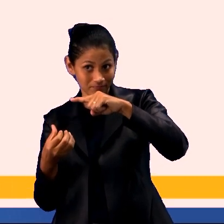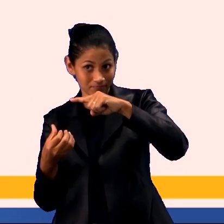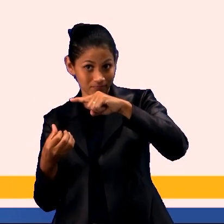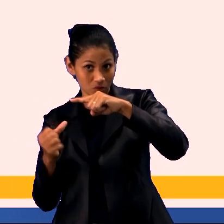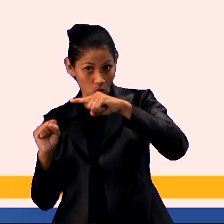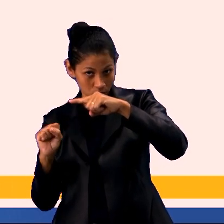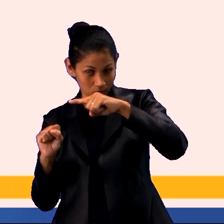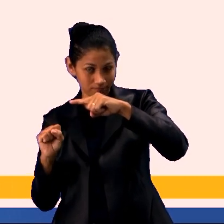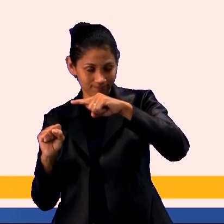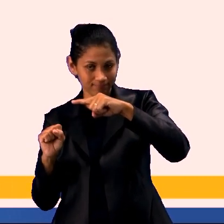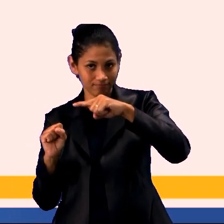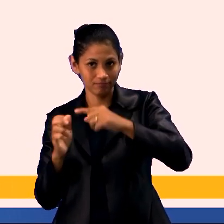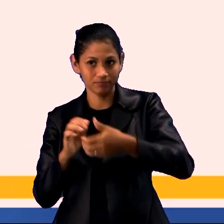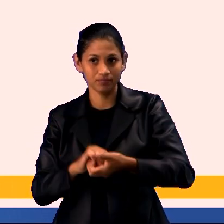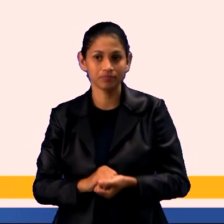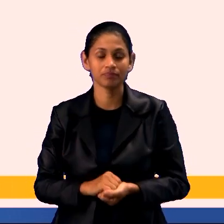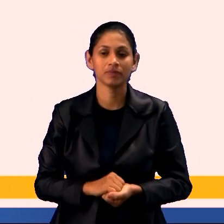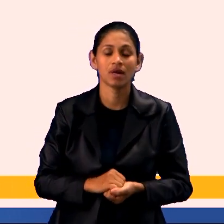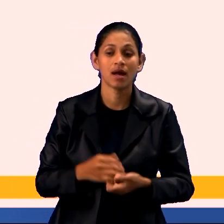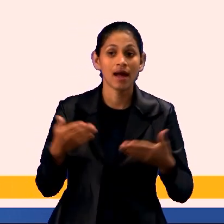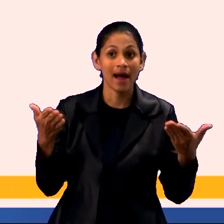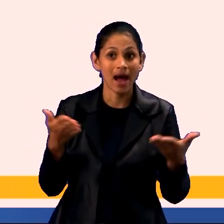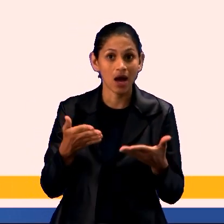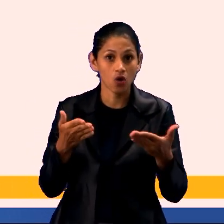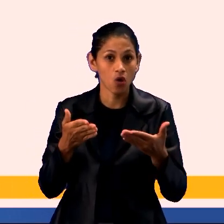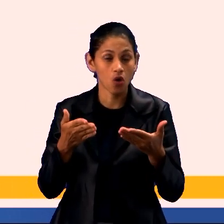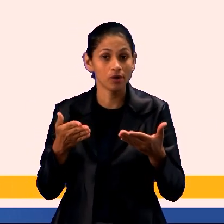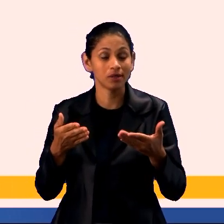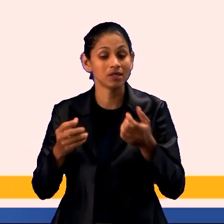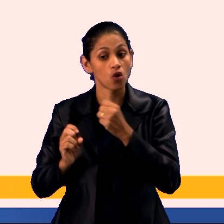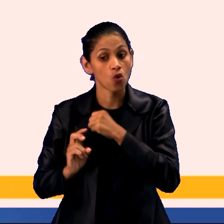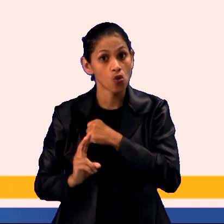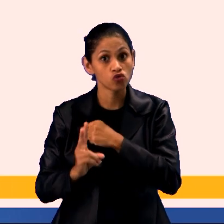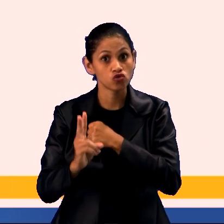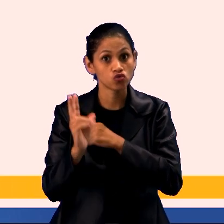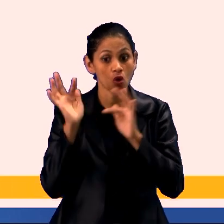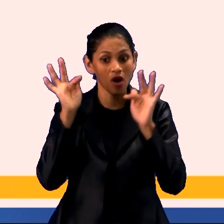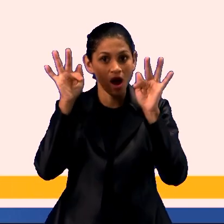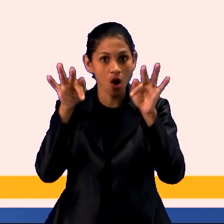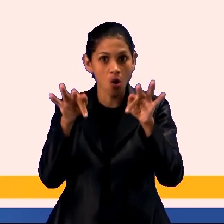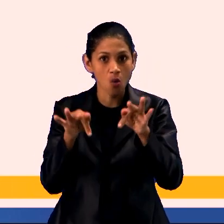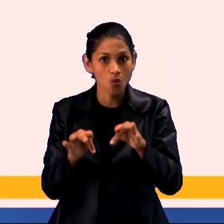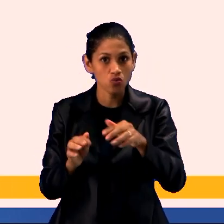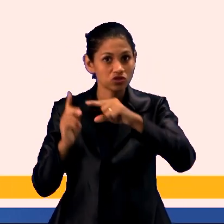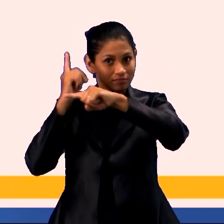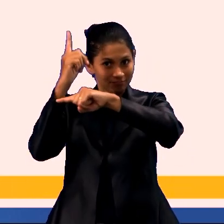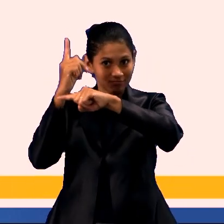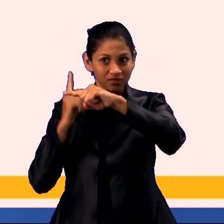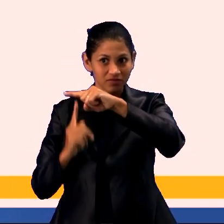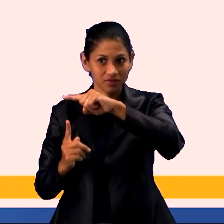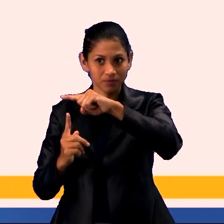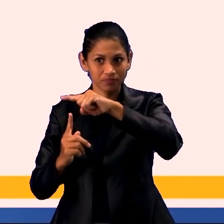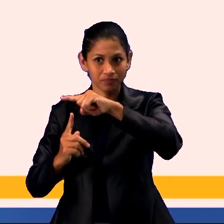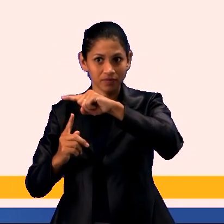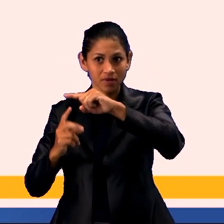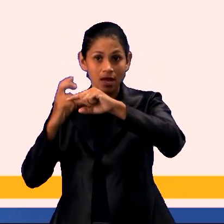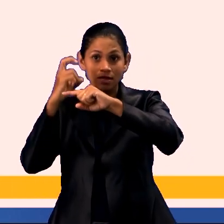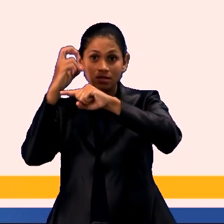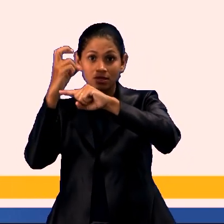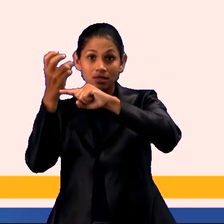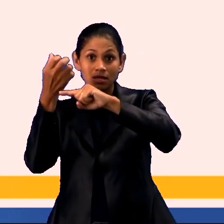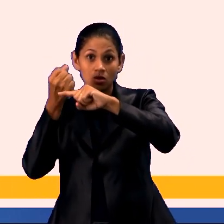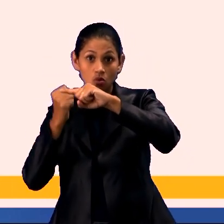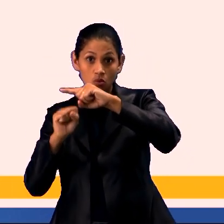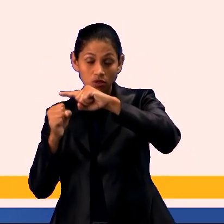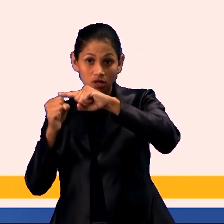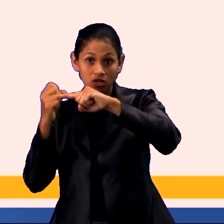eram 3 divisões? Agora você continua com a última fração para dividir. 5/8 dividido